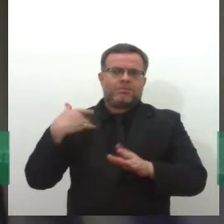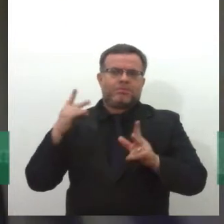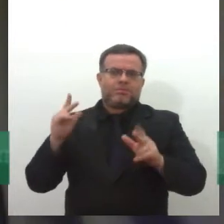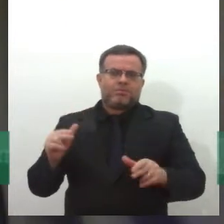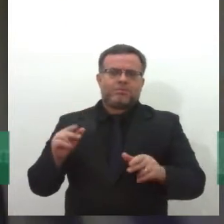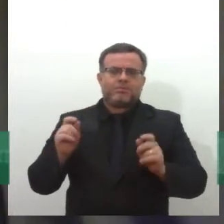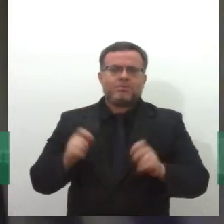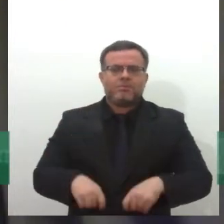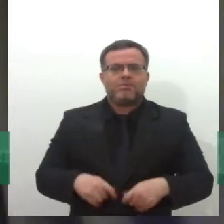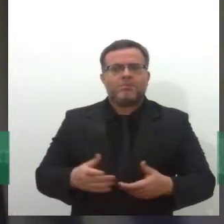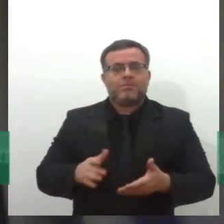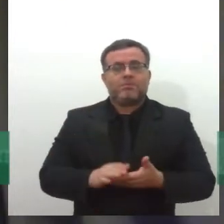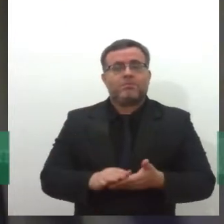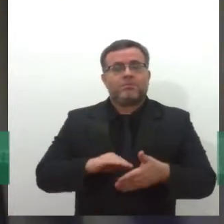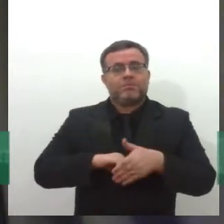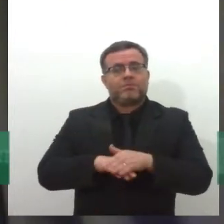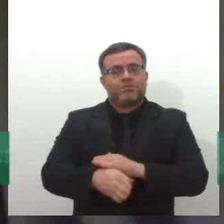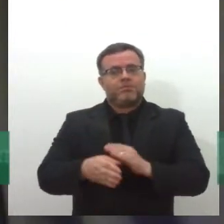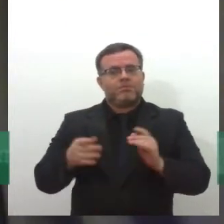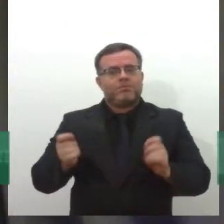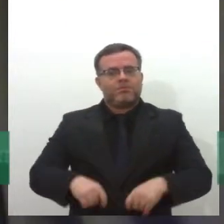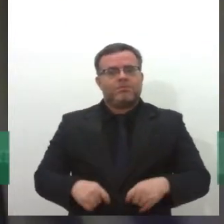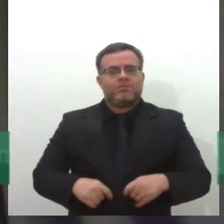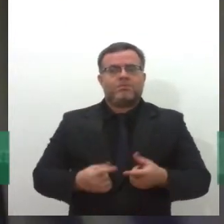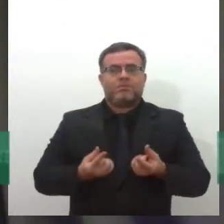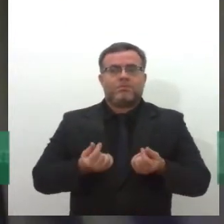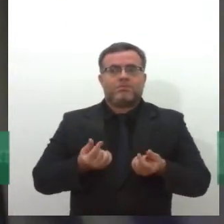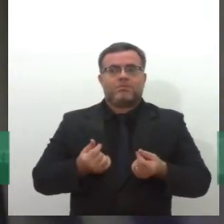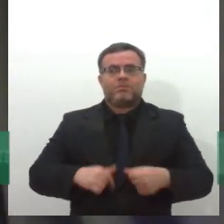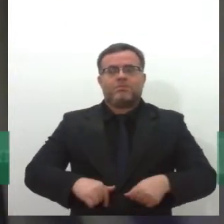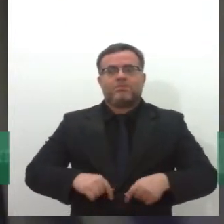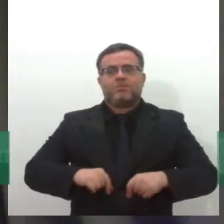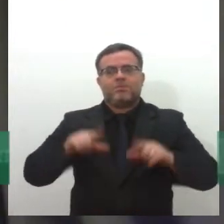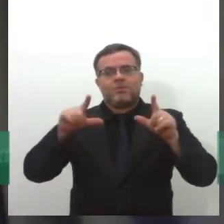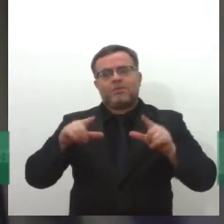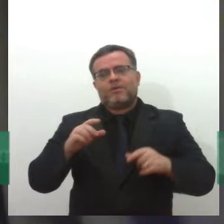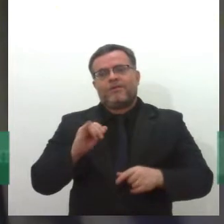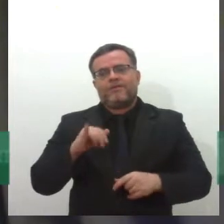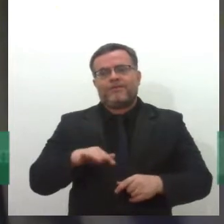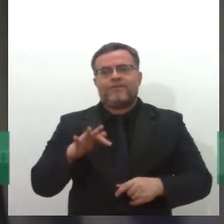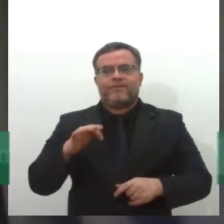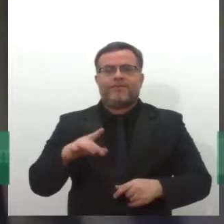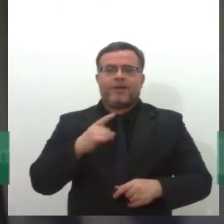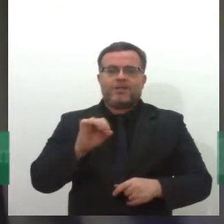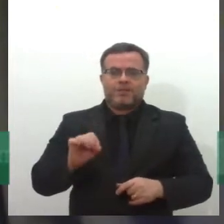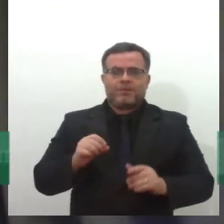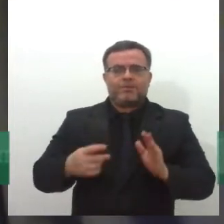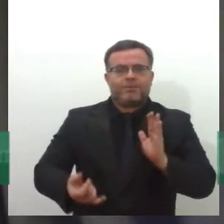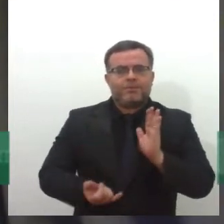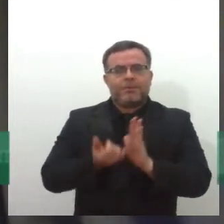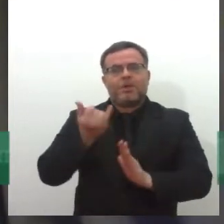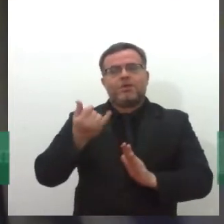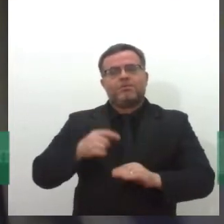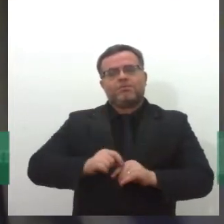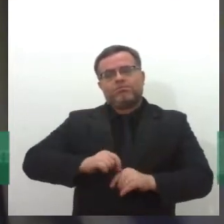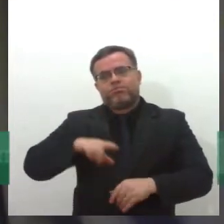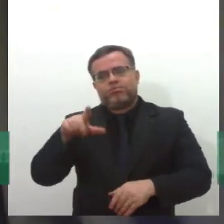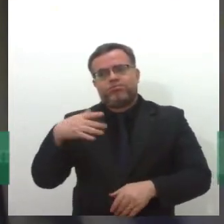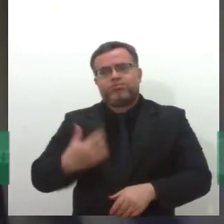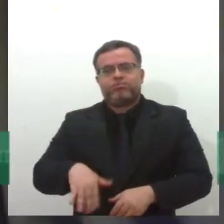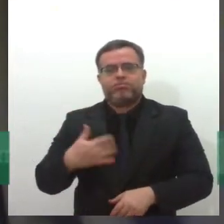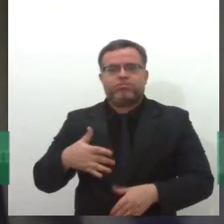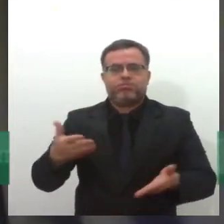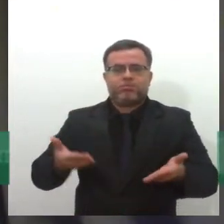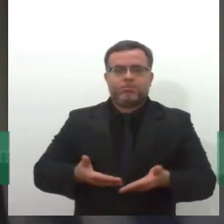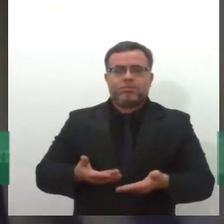conjuntural, ou seja, a inflação está alta, o preço do barril está alto, né, por conta da saída da pandemia e agora por conta de uma